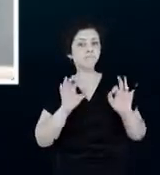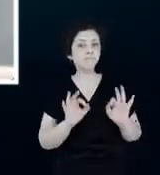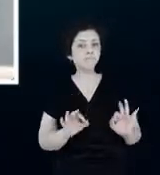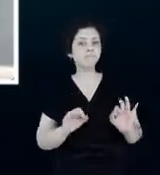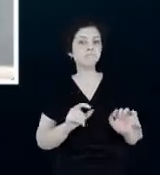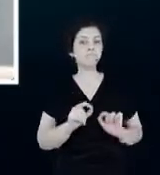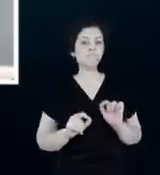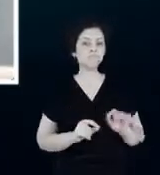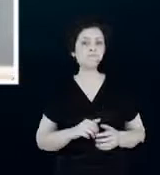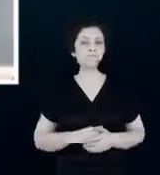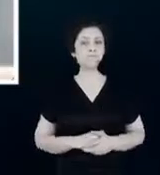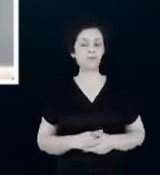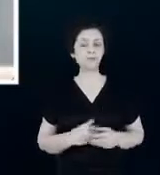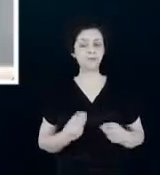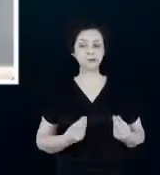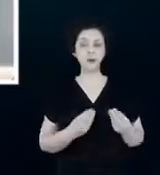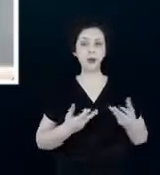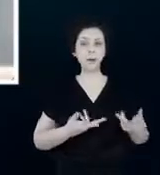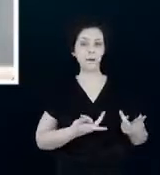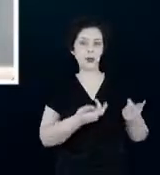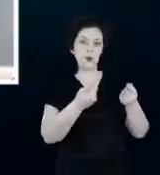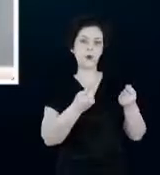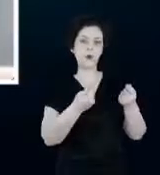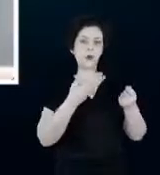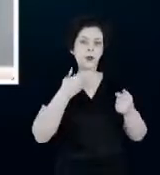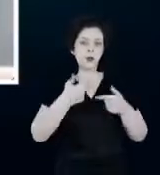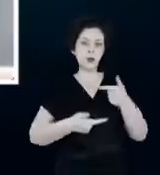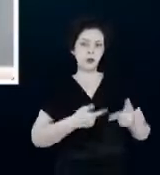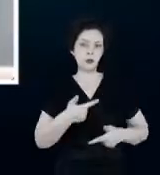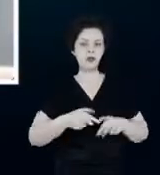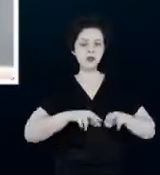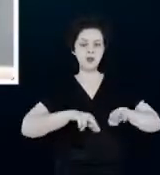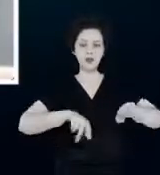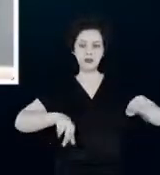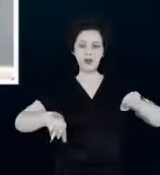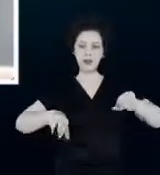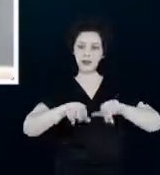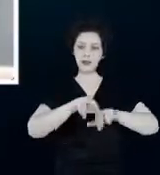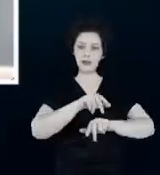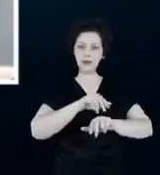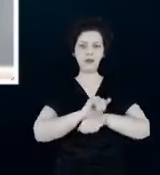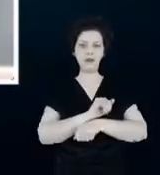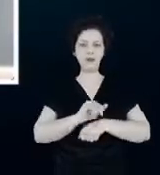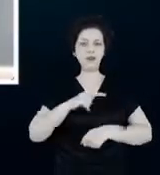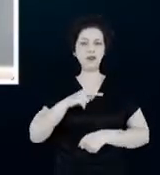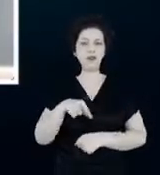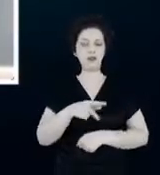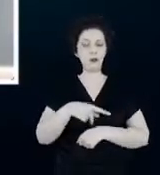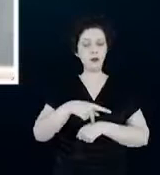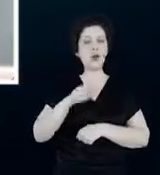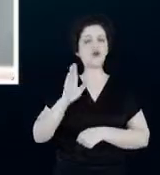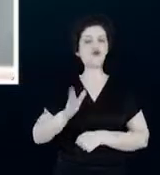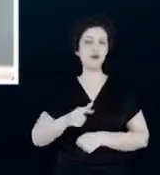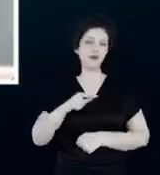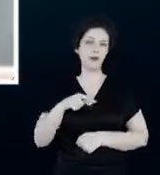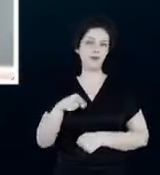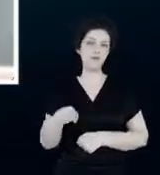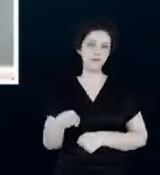certamente de forma melhor com os diferentes instrumentos que o país já possui.